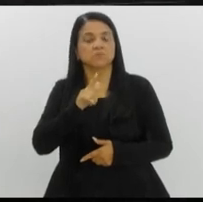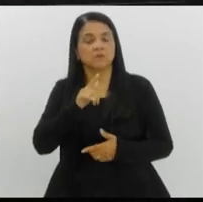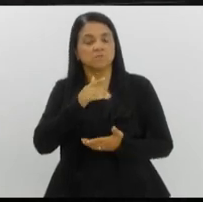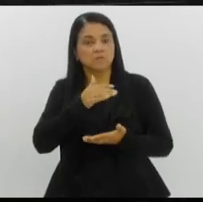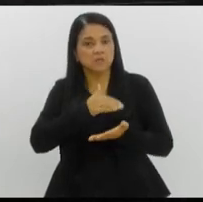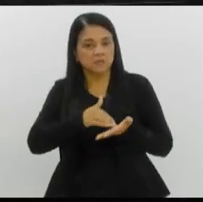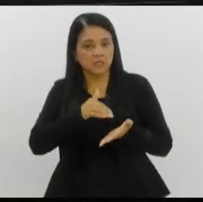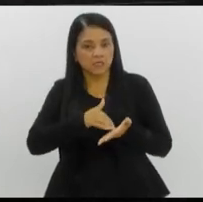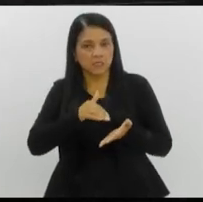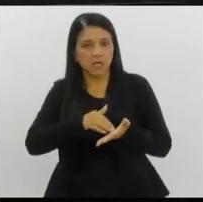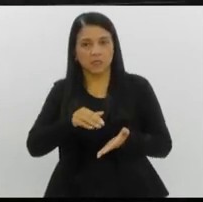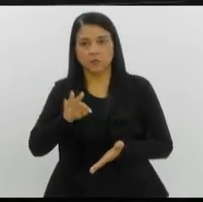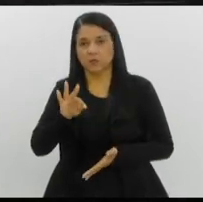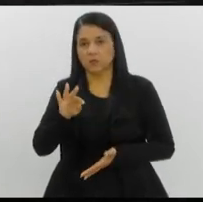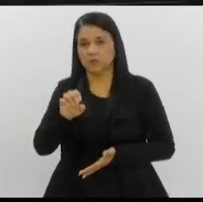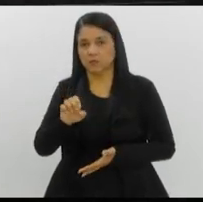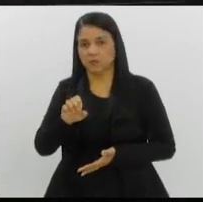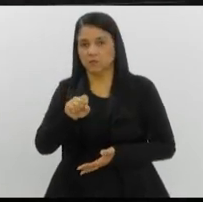que